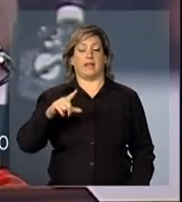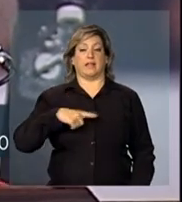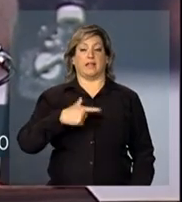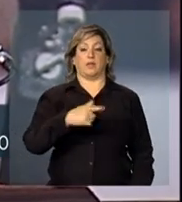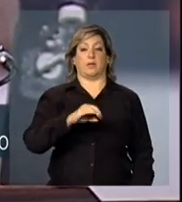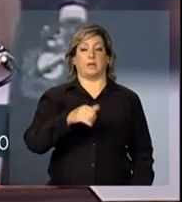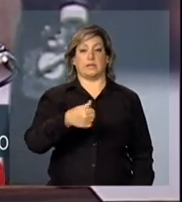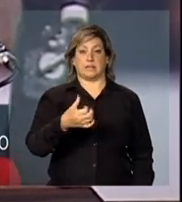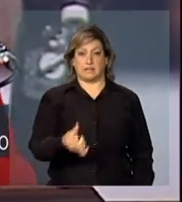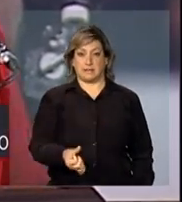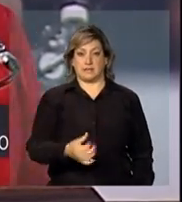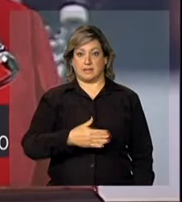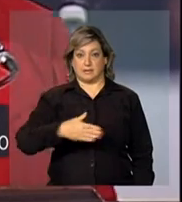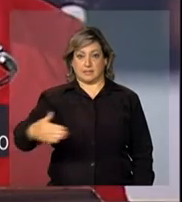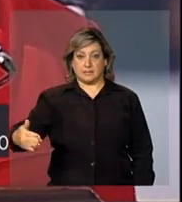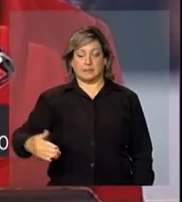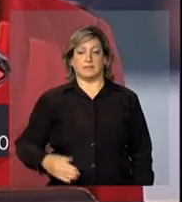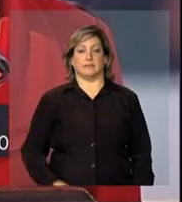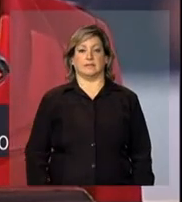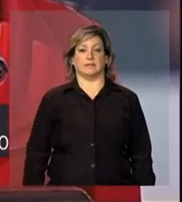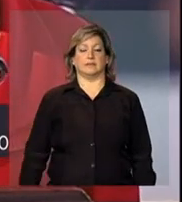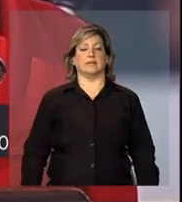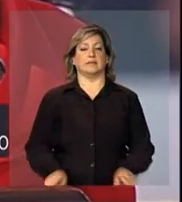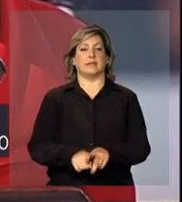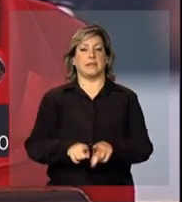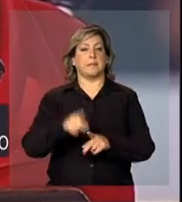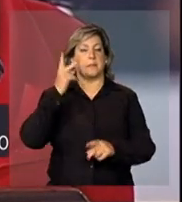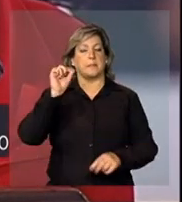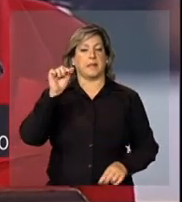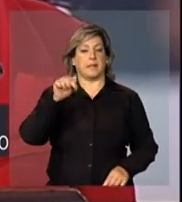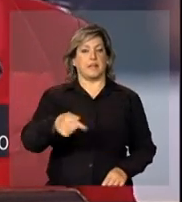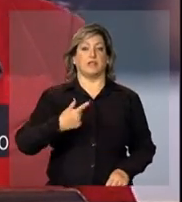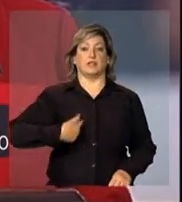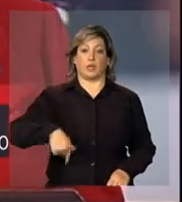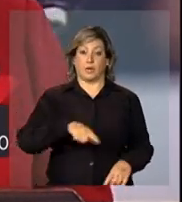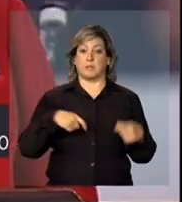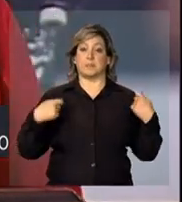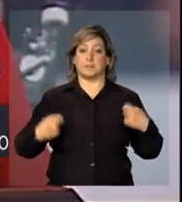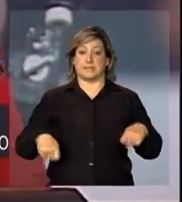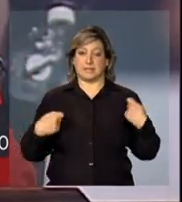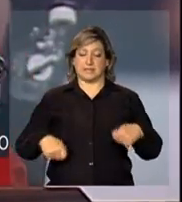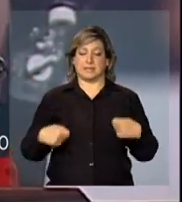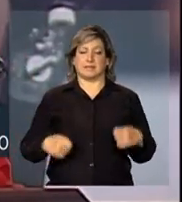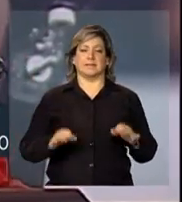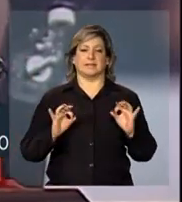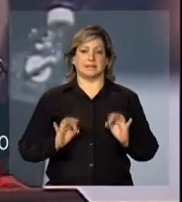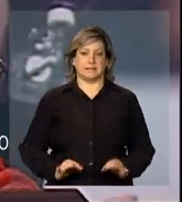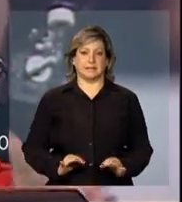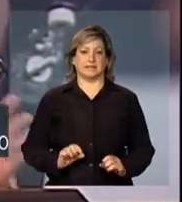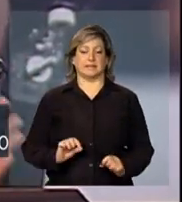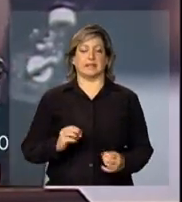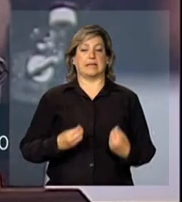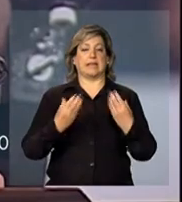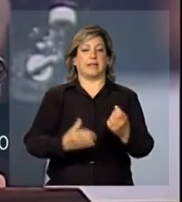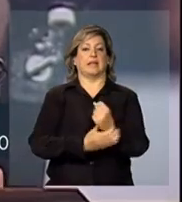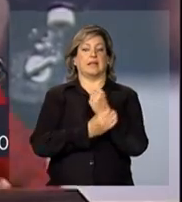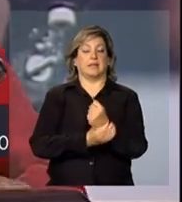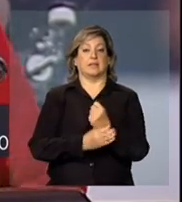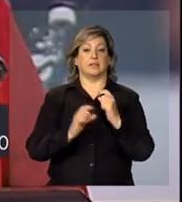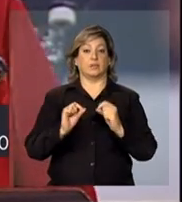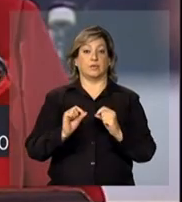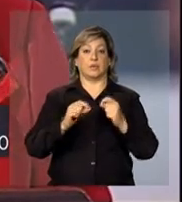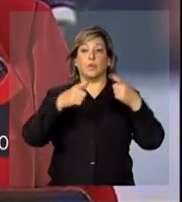16 em 2016 e para ele nós precisamos sem sombra de dúvida garantir